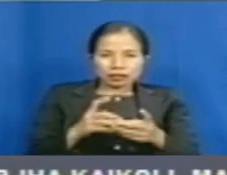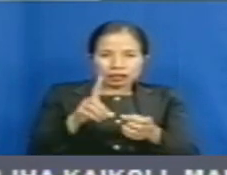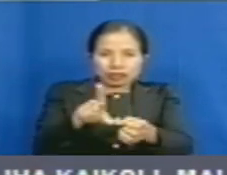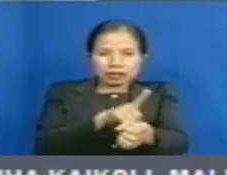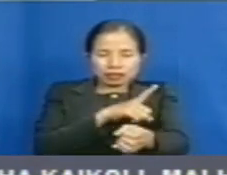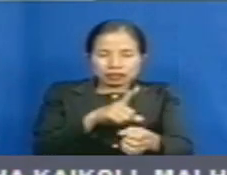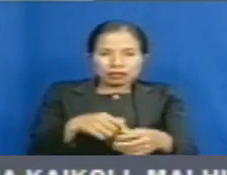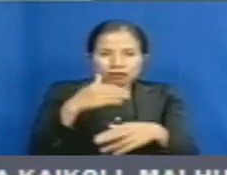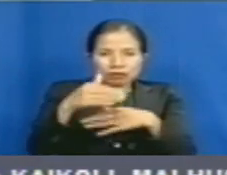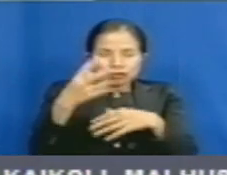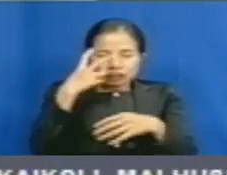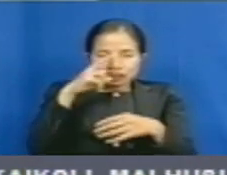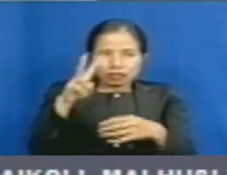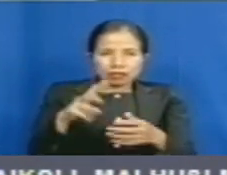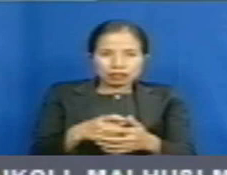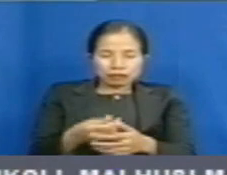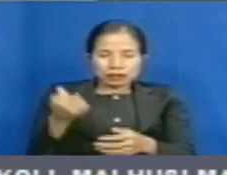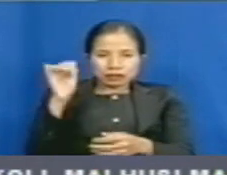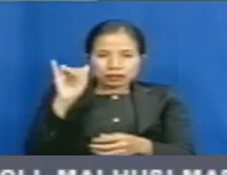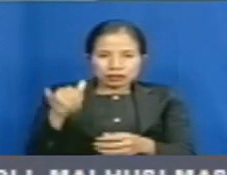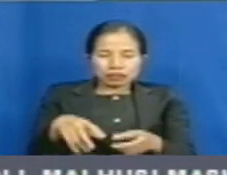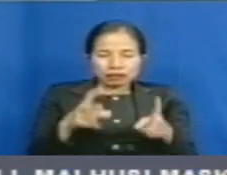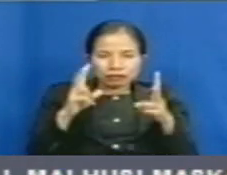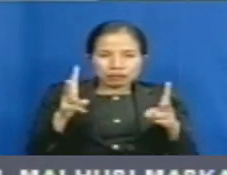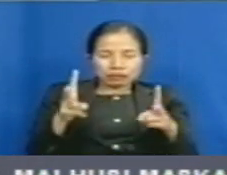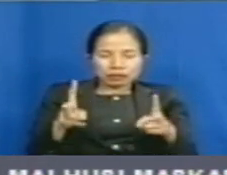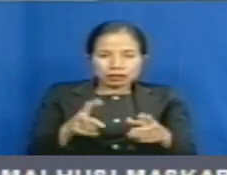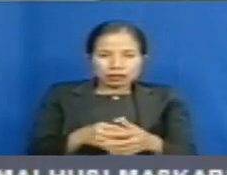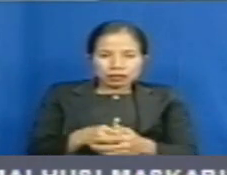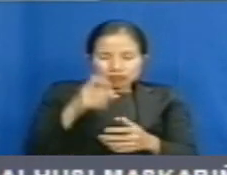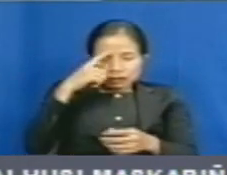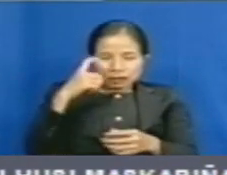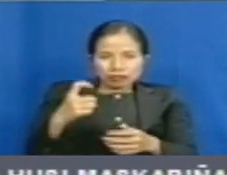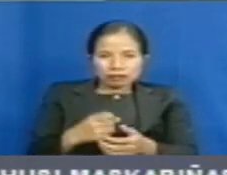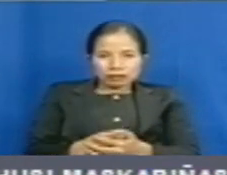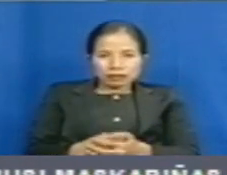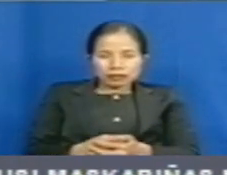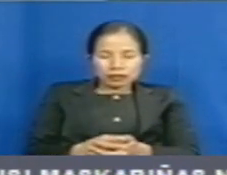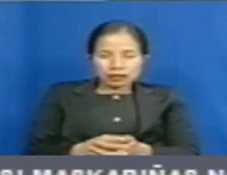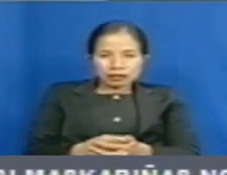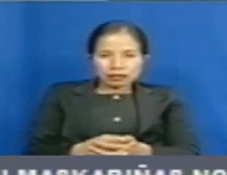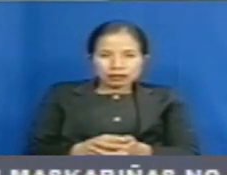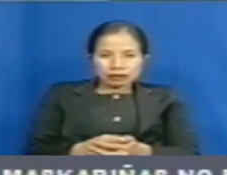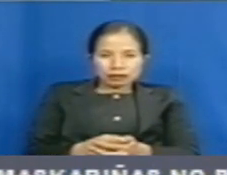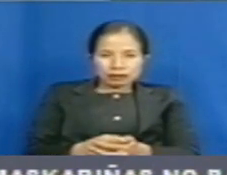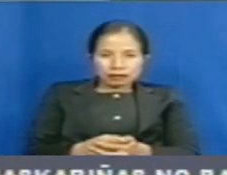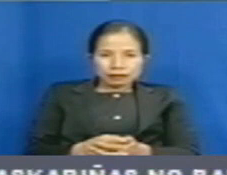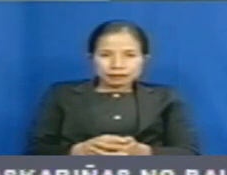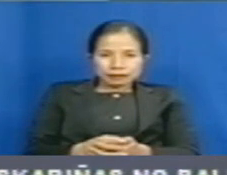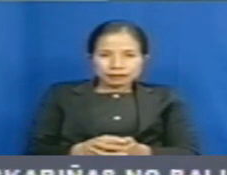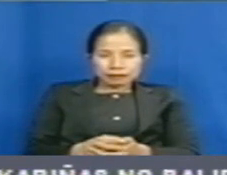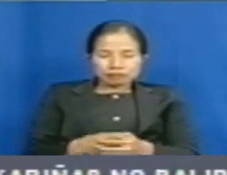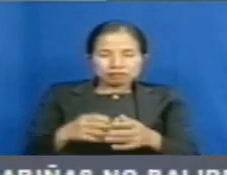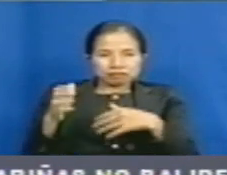Lili o processo de verificação babe, sirabe voluntários nene. Tamba, tama reclamações, tu não sai,